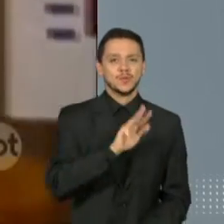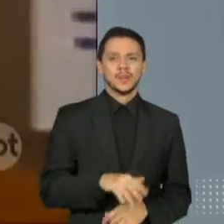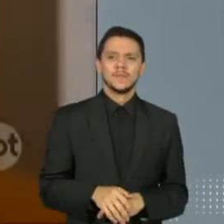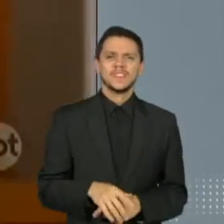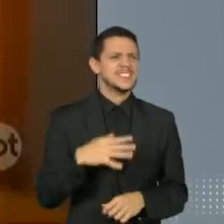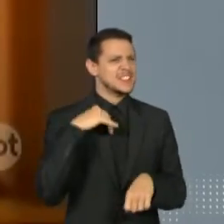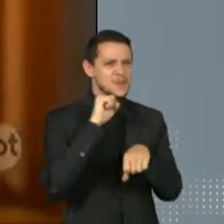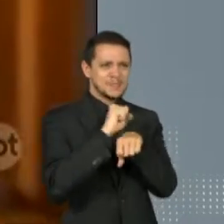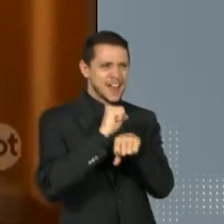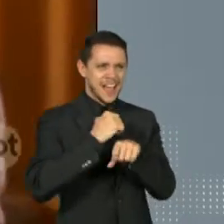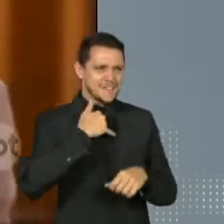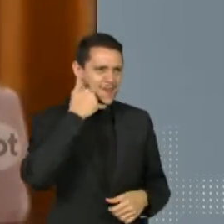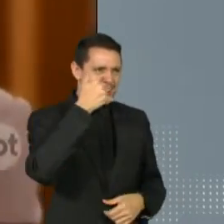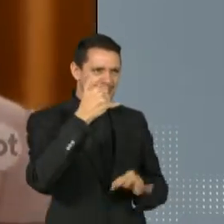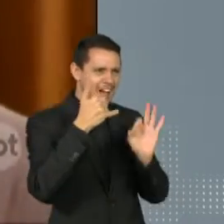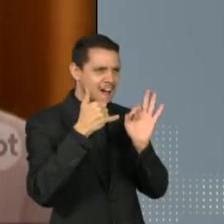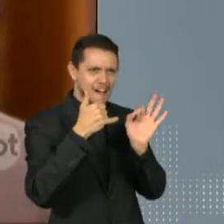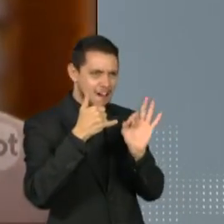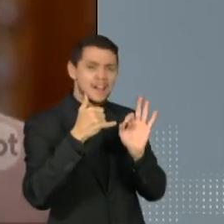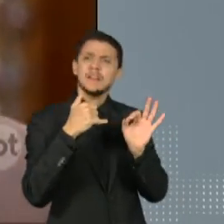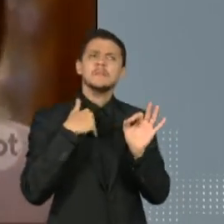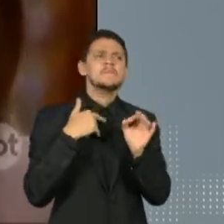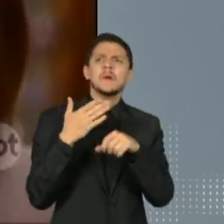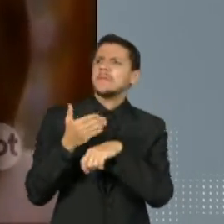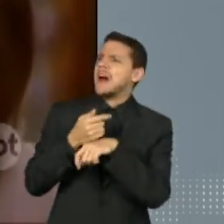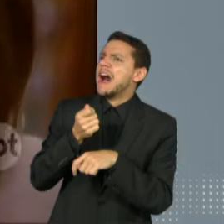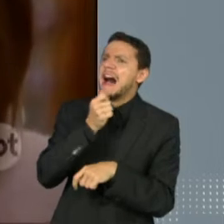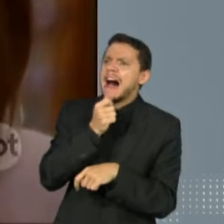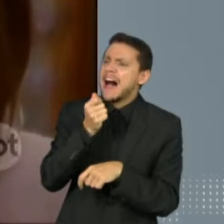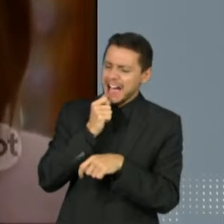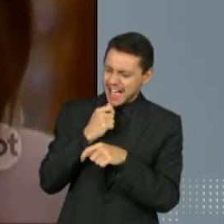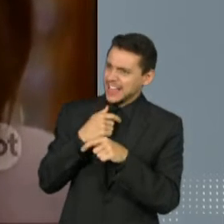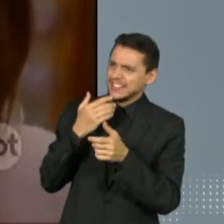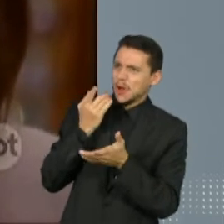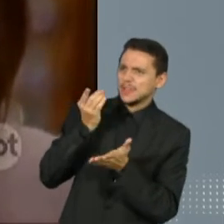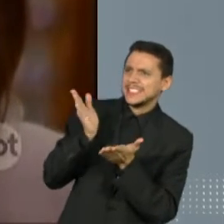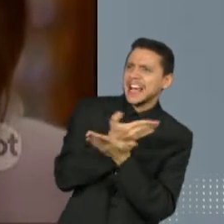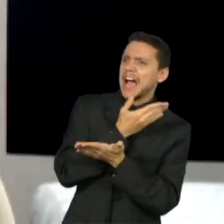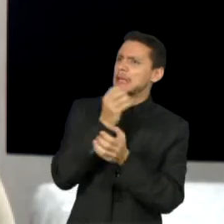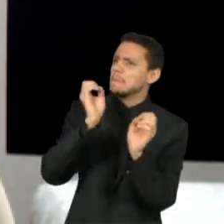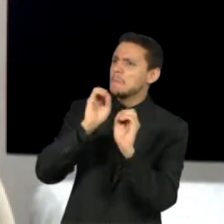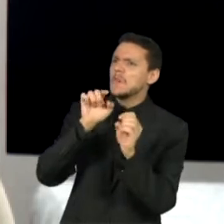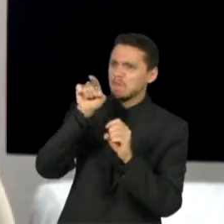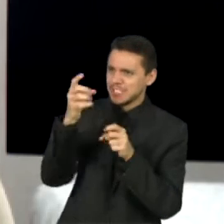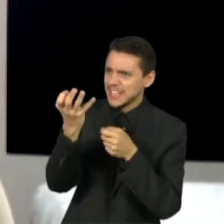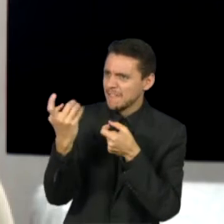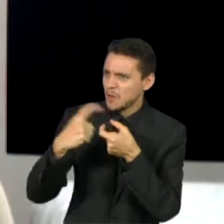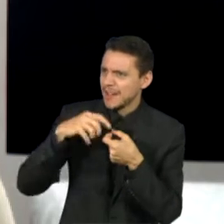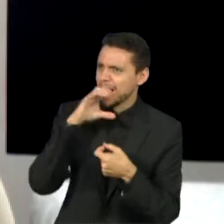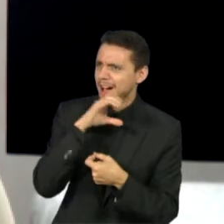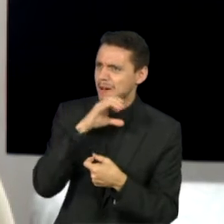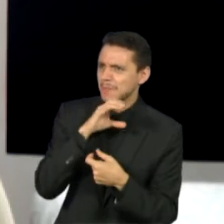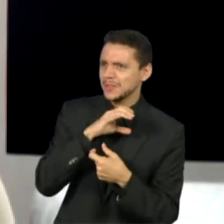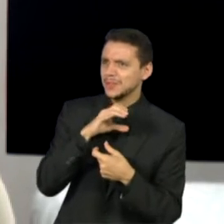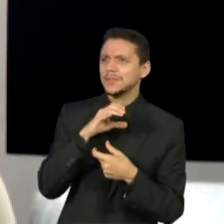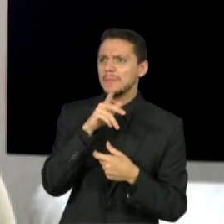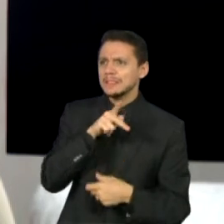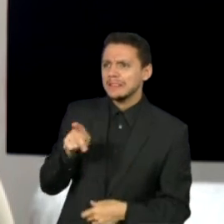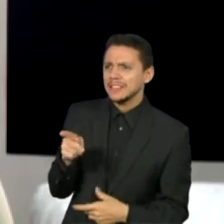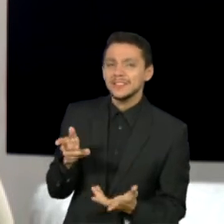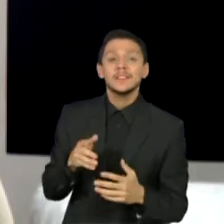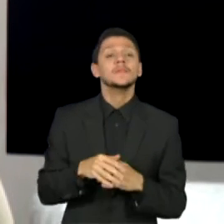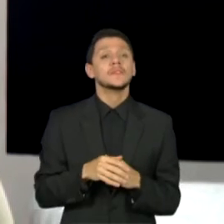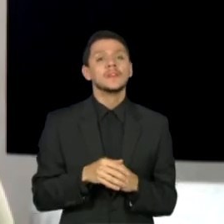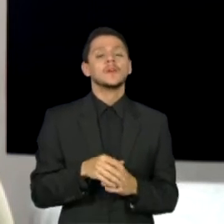cedo não. Ainda não acabou meu mandato. Pretende voltar logo? Eu busco ficar focado no dia a dia, no